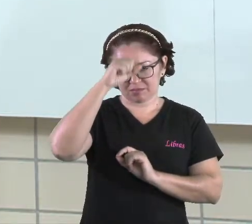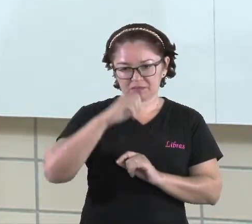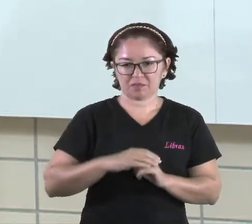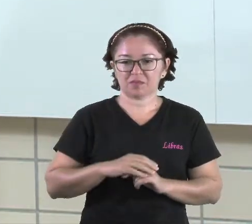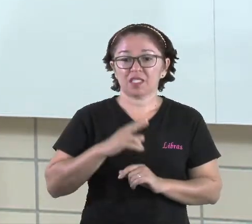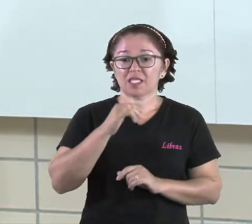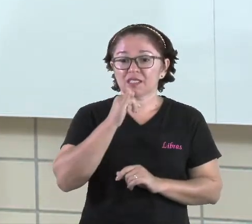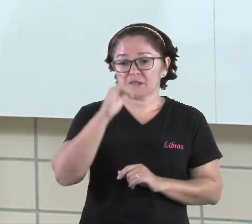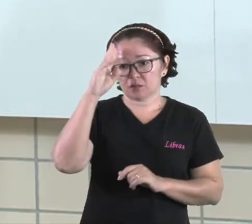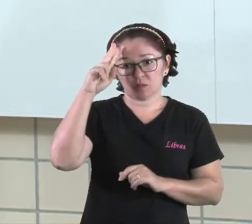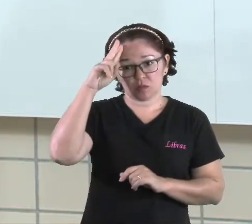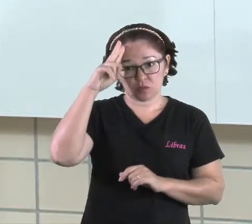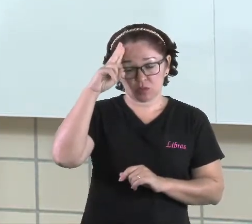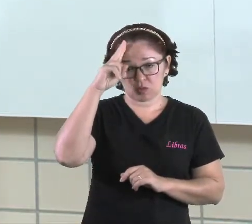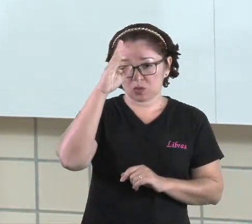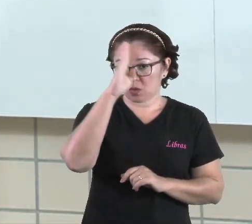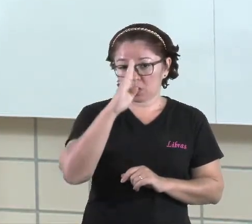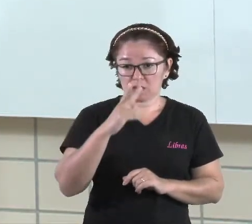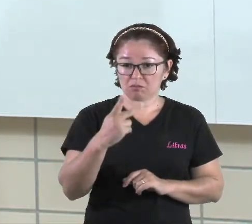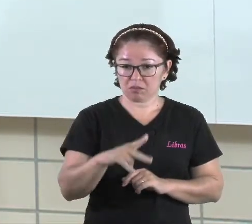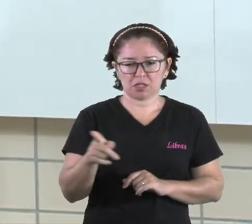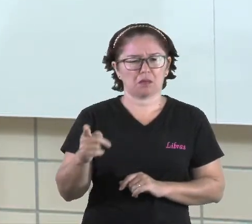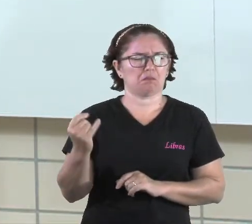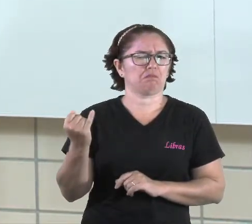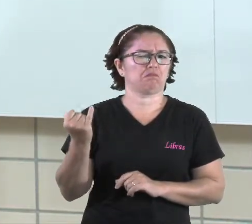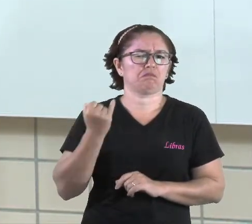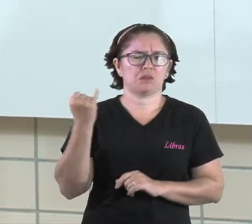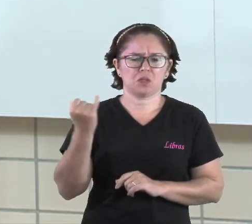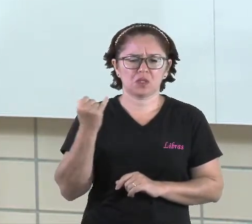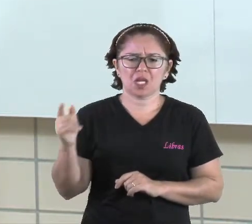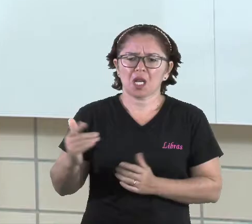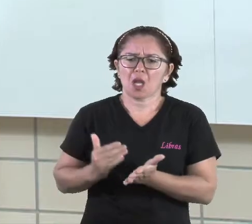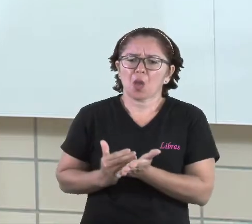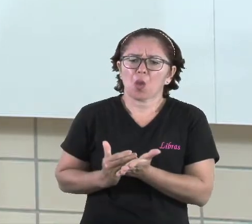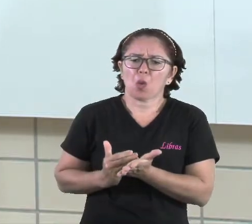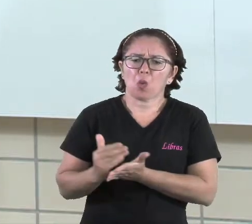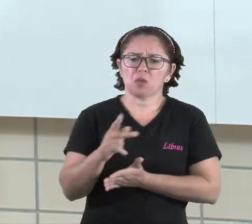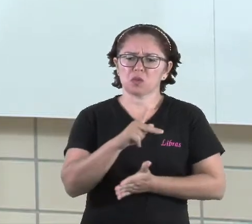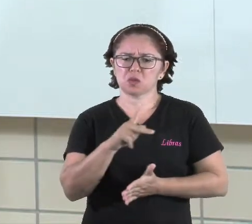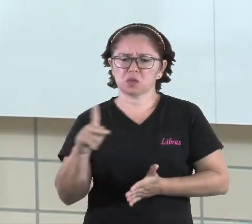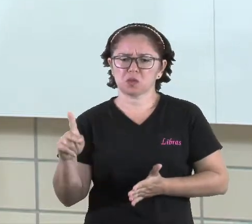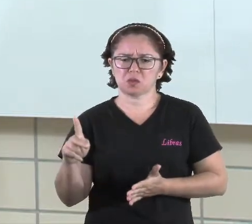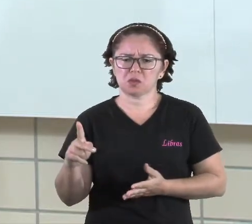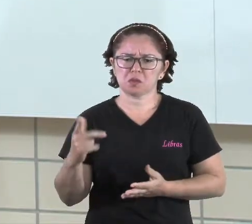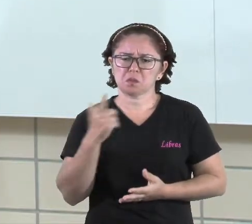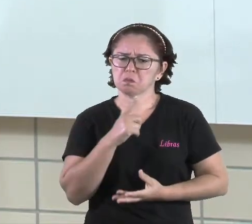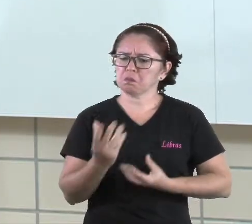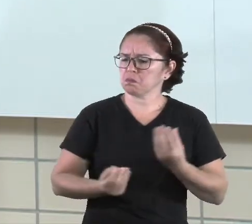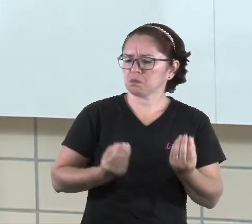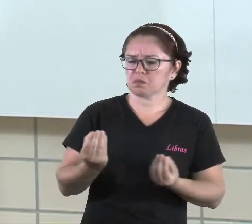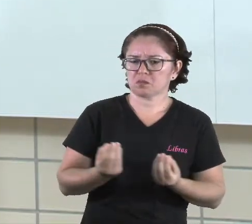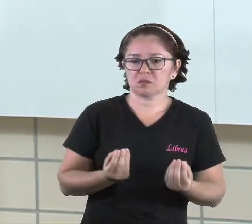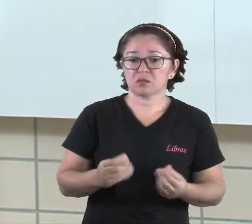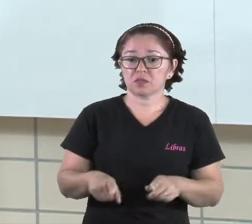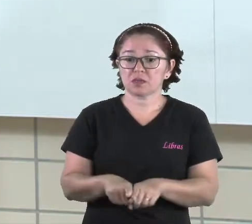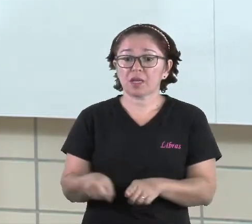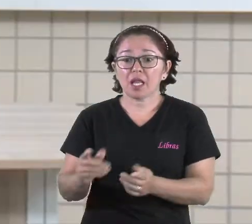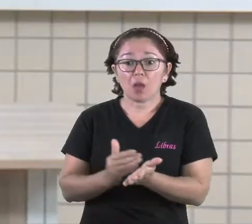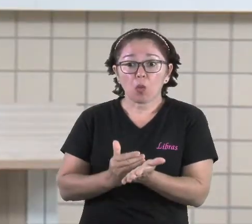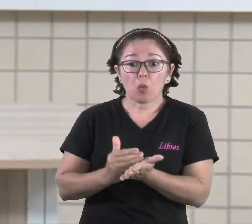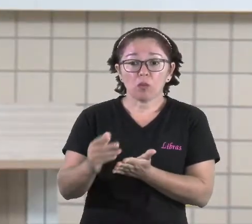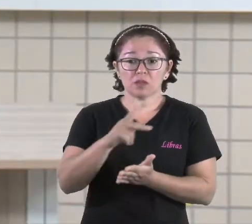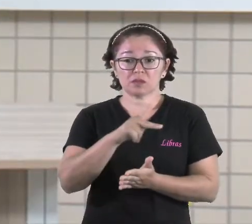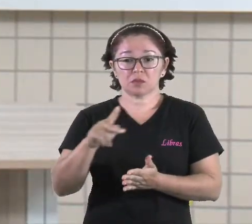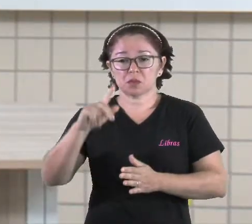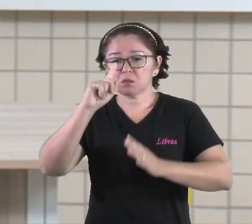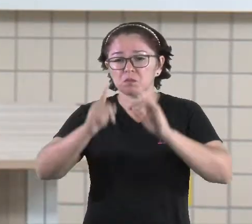Brasil e por que ele chegou ao poder e o que ele fez quando ele assumiu o poder da República Brasileira.